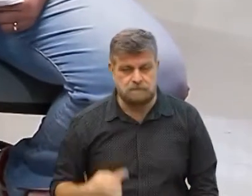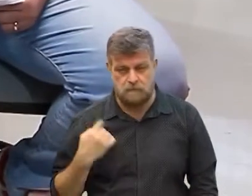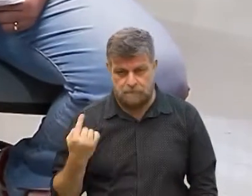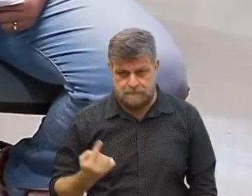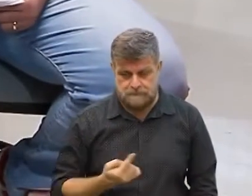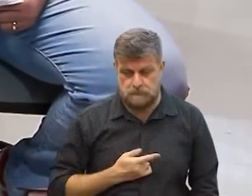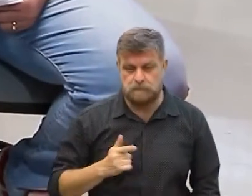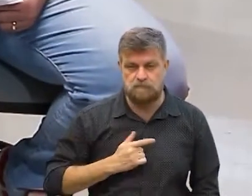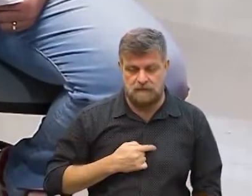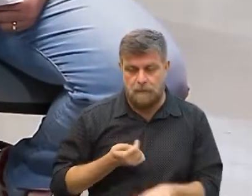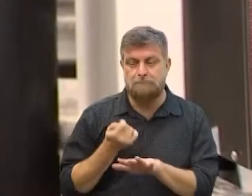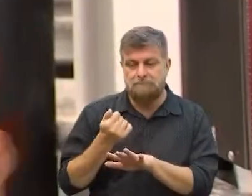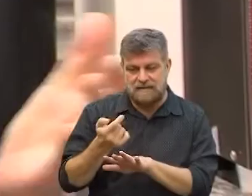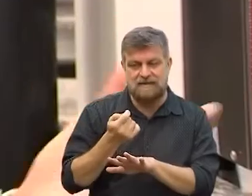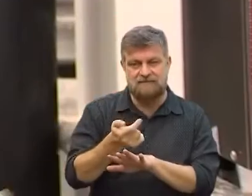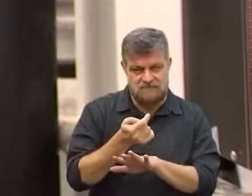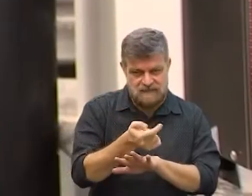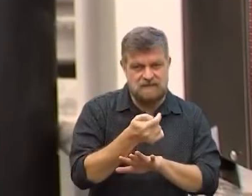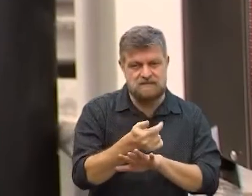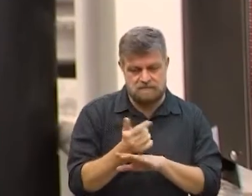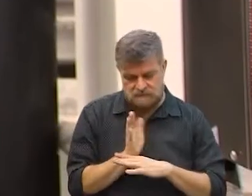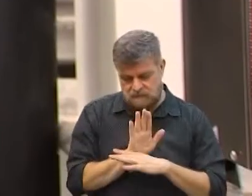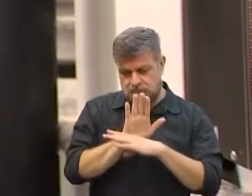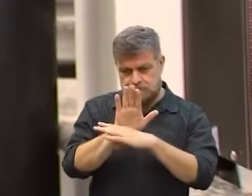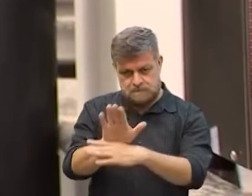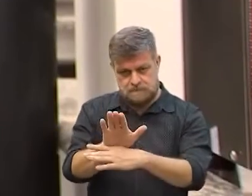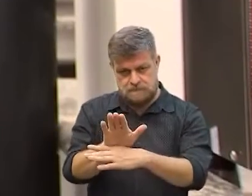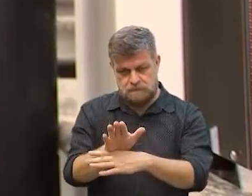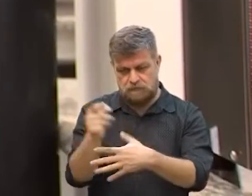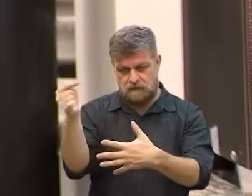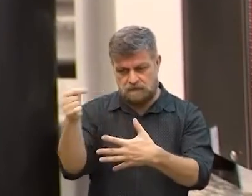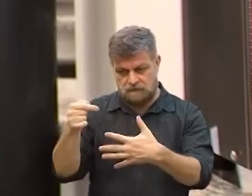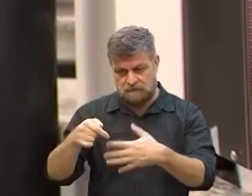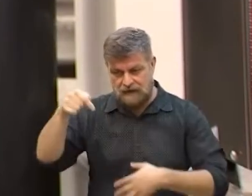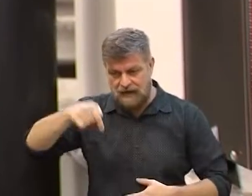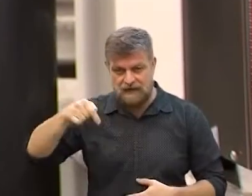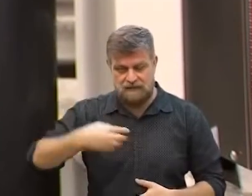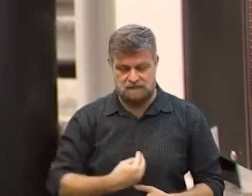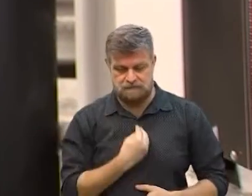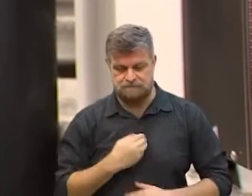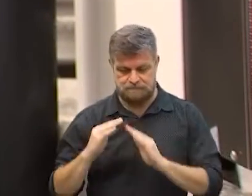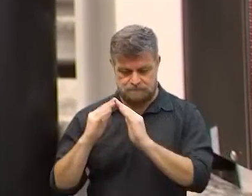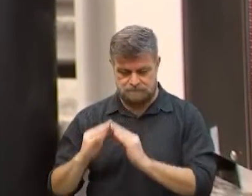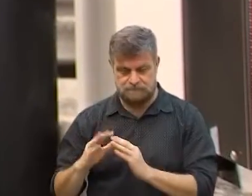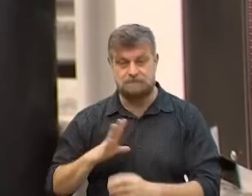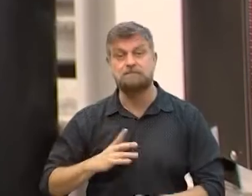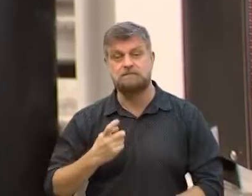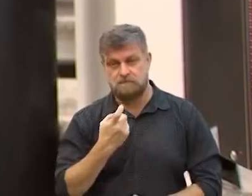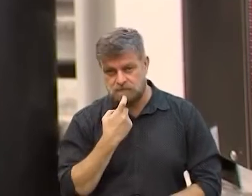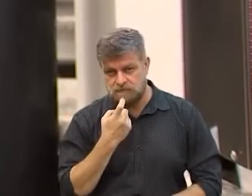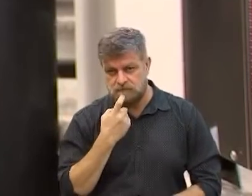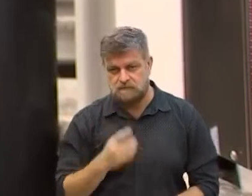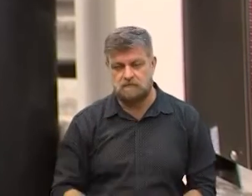iremos oferecer esses benefícios, né? Todos eles estarão morando aqui em Campinas,